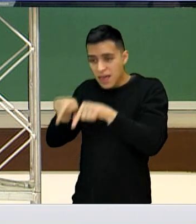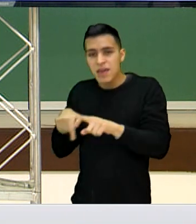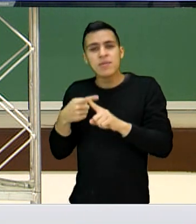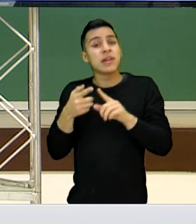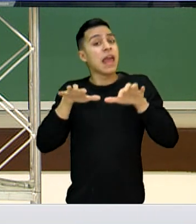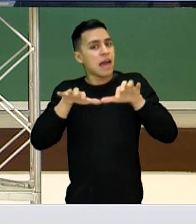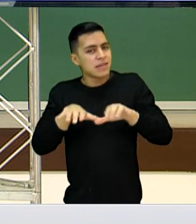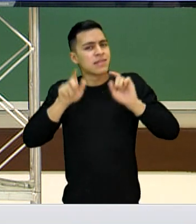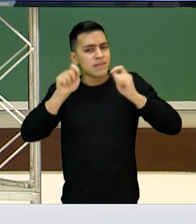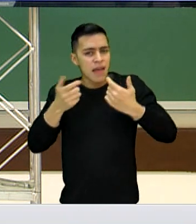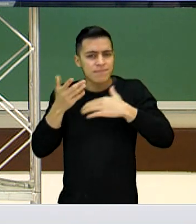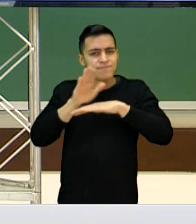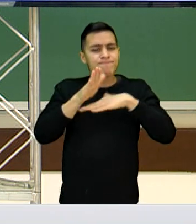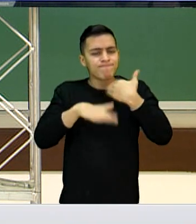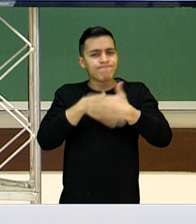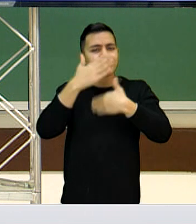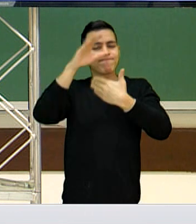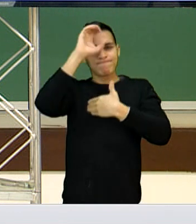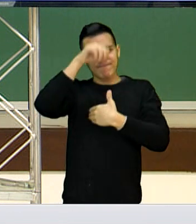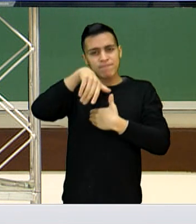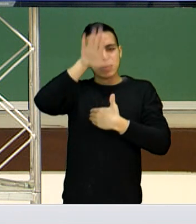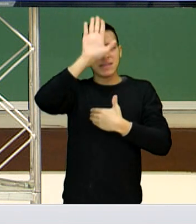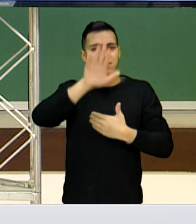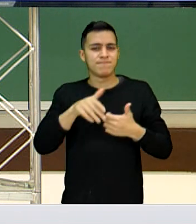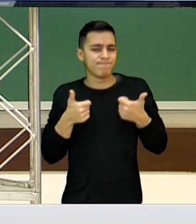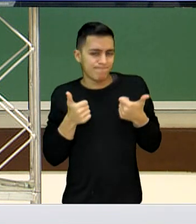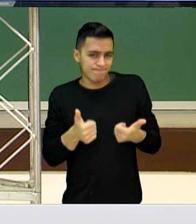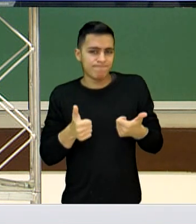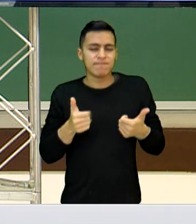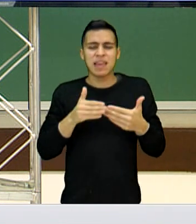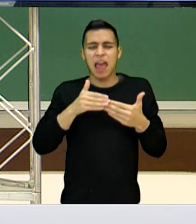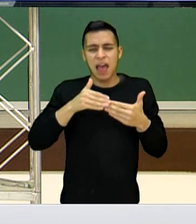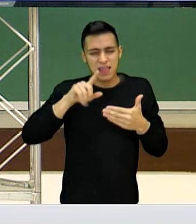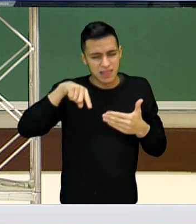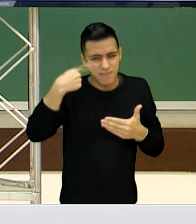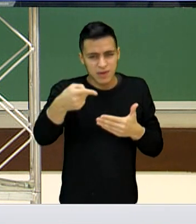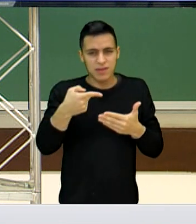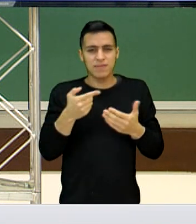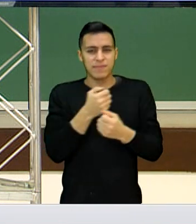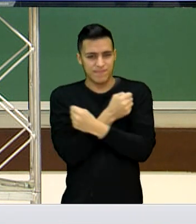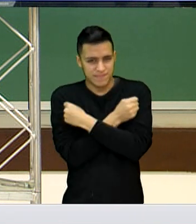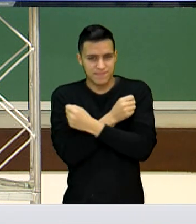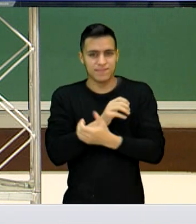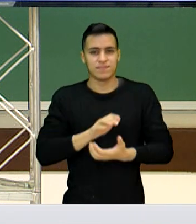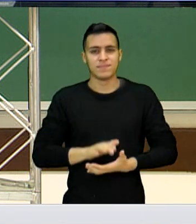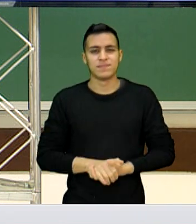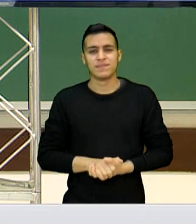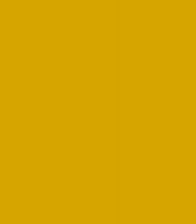assim a gente vai crescer, vai aprender mais, tá bom? Até mais, um abraço!